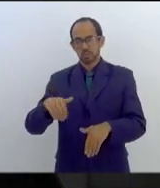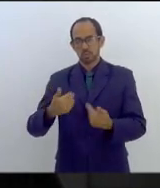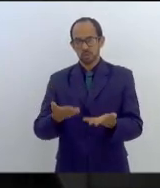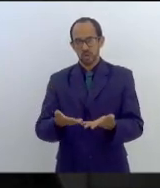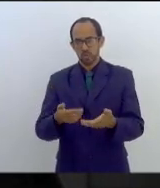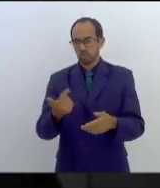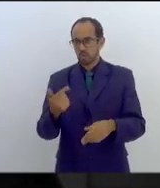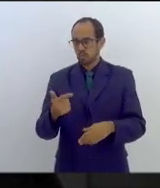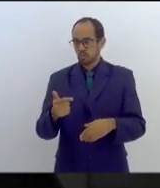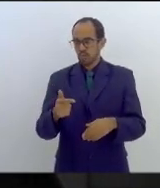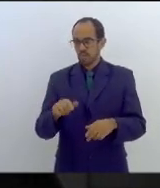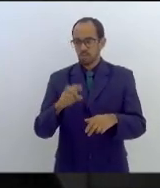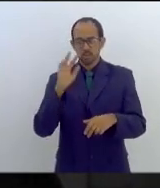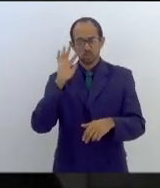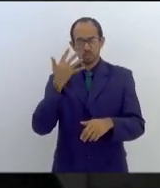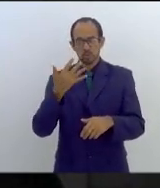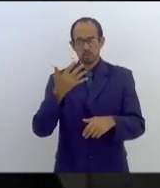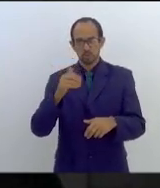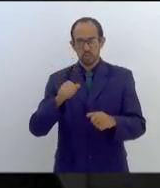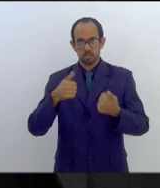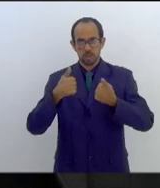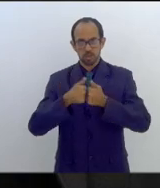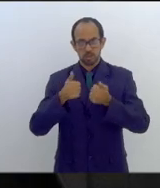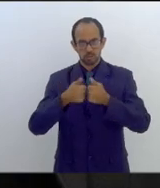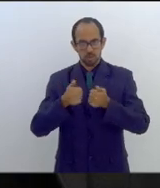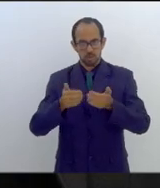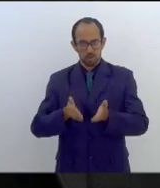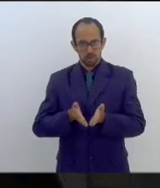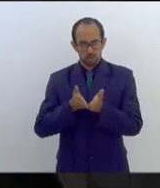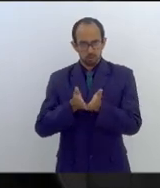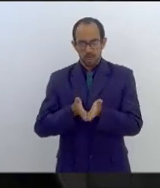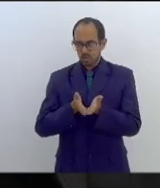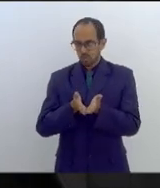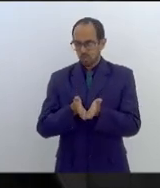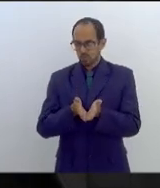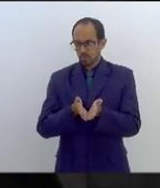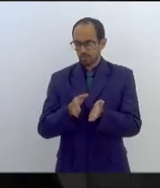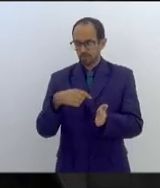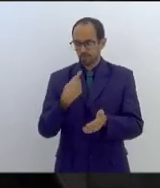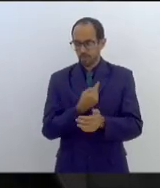de curto prazo para o transporte aquaviário. Enquanto isso, nós precisamos saber,